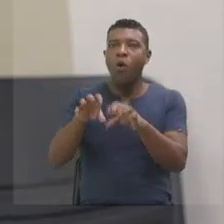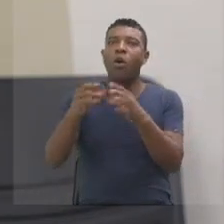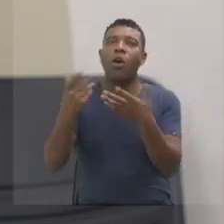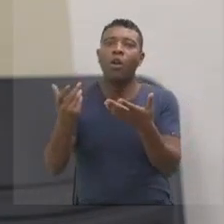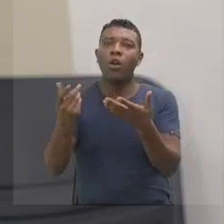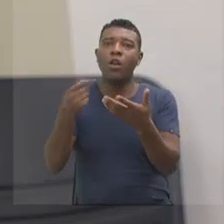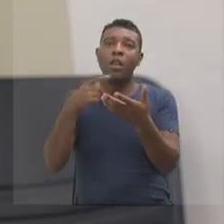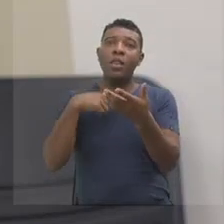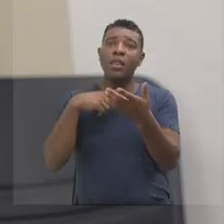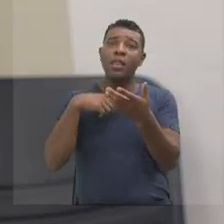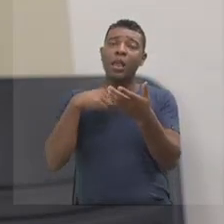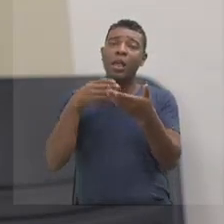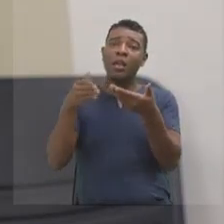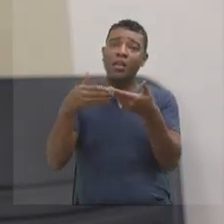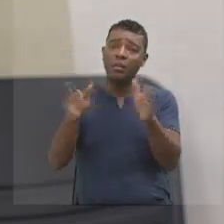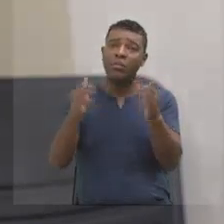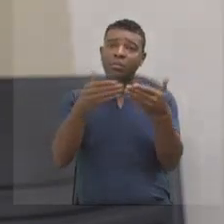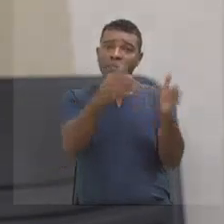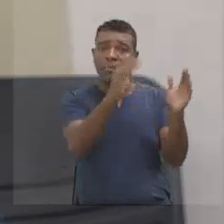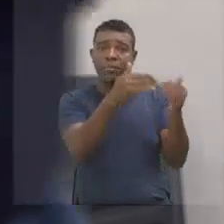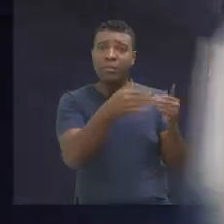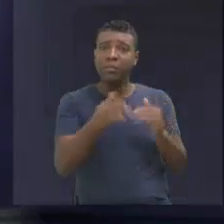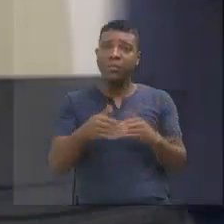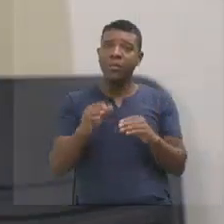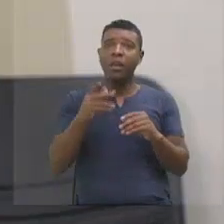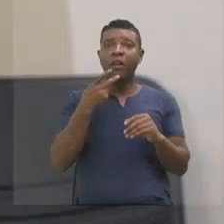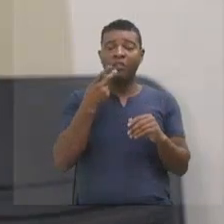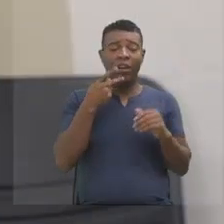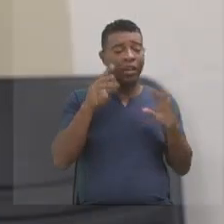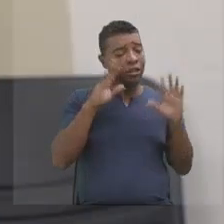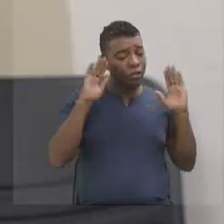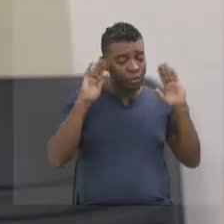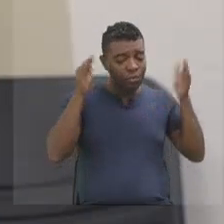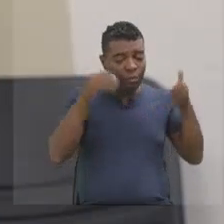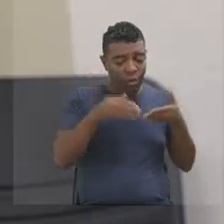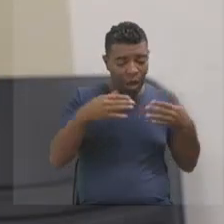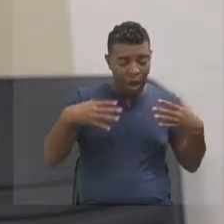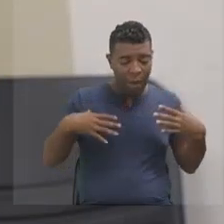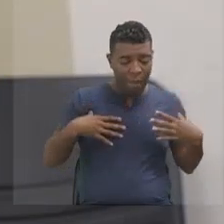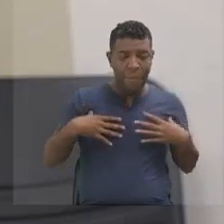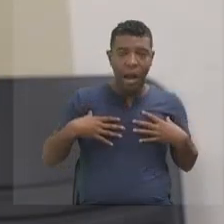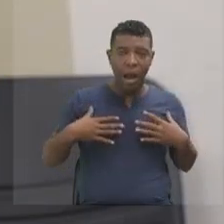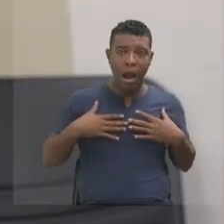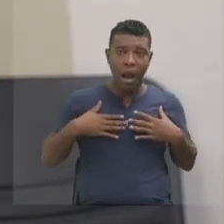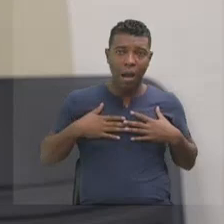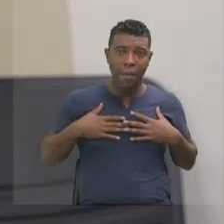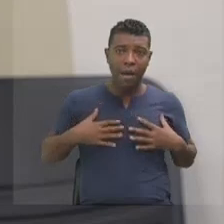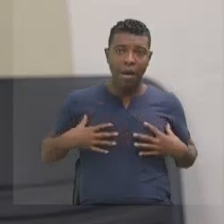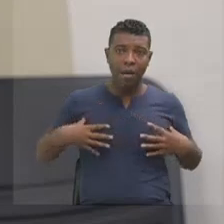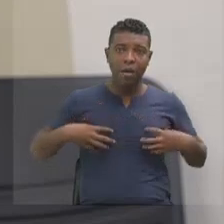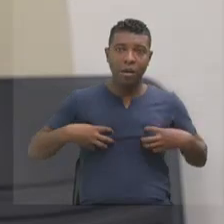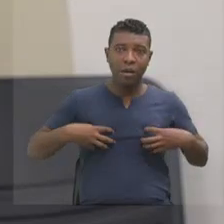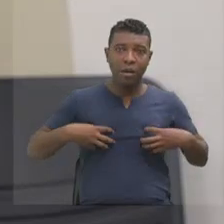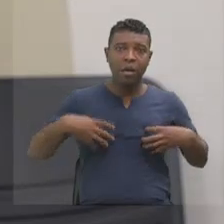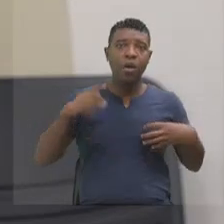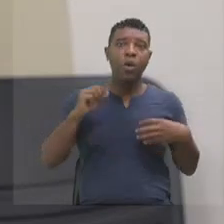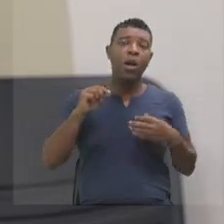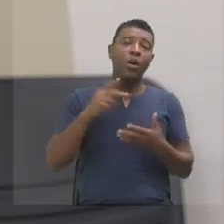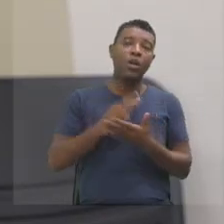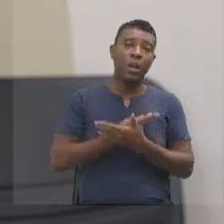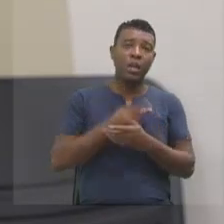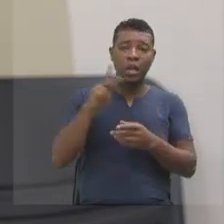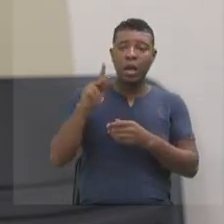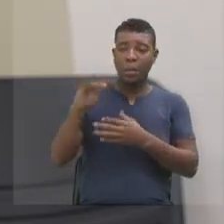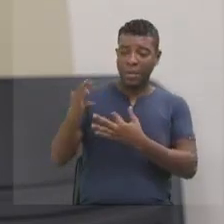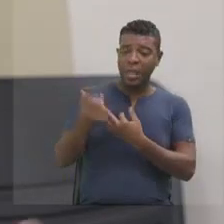a gente tem as linhas específicas então falando em mama Qual que é o grande problema que a gente vem hoje Deputado a gente vê que o paciente até consegue